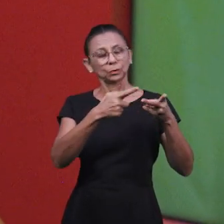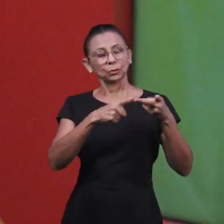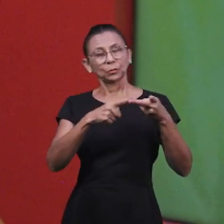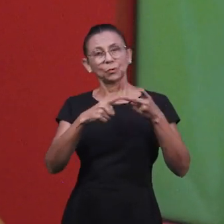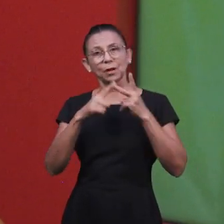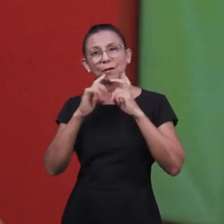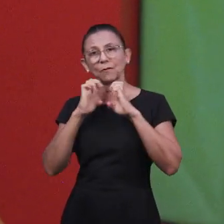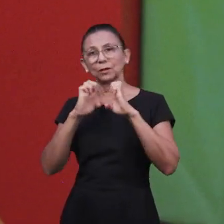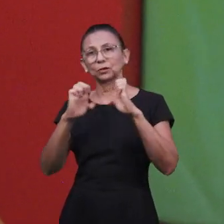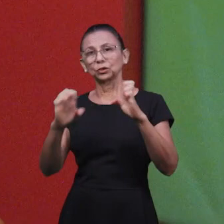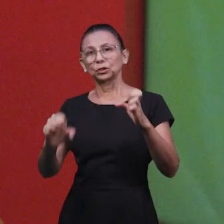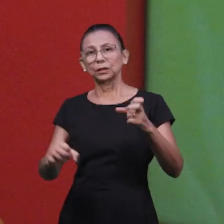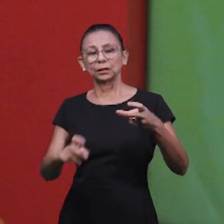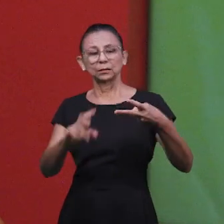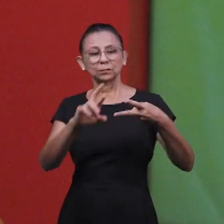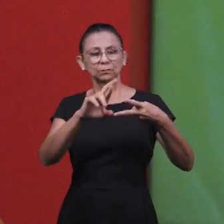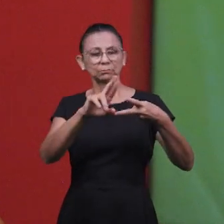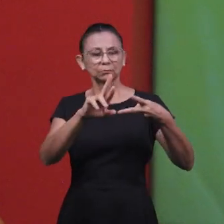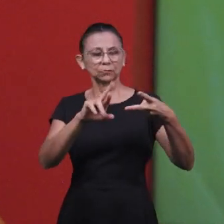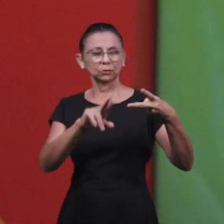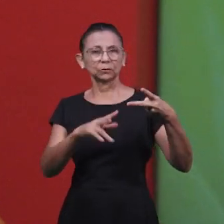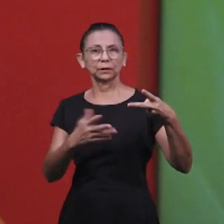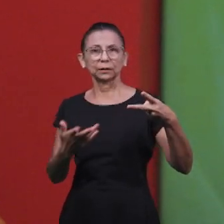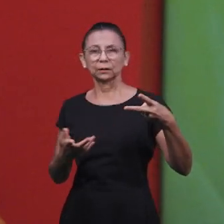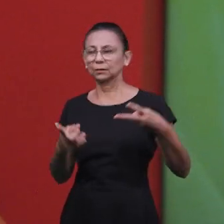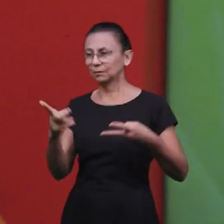Outra coisa é o evangelho.